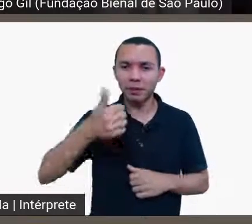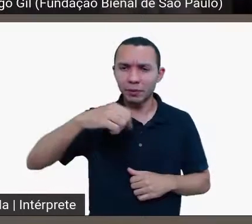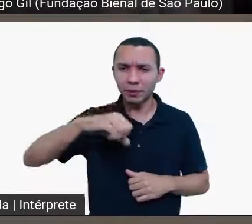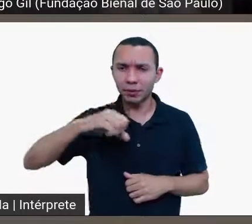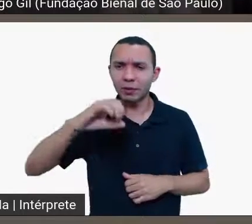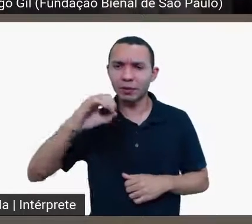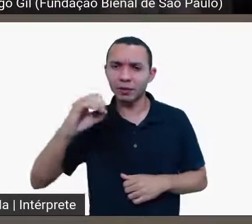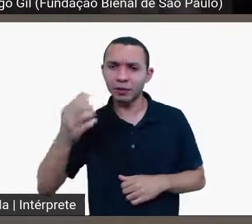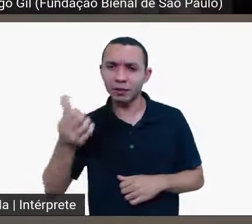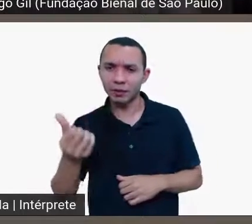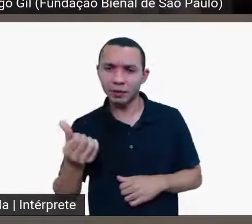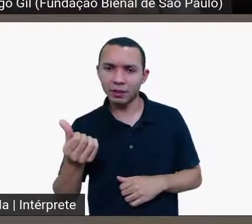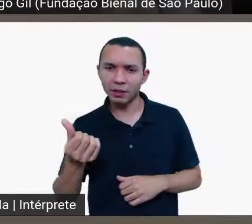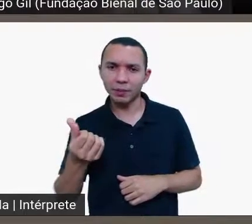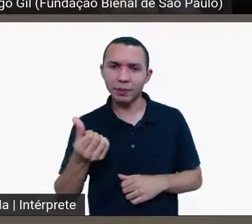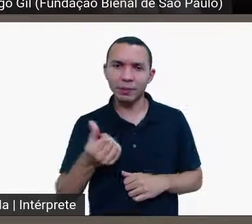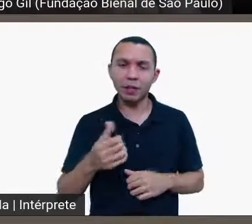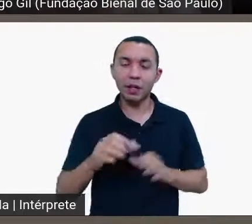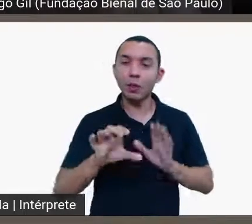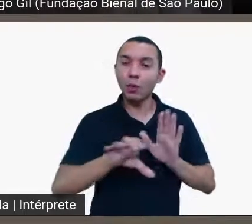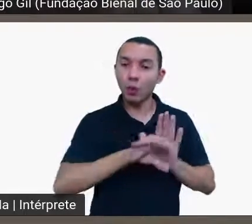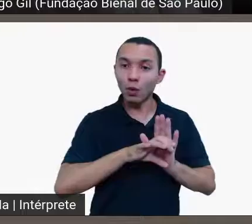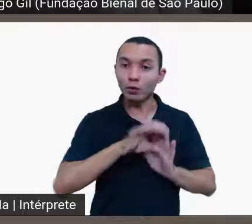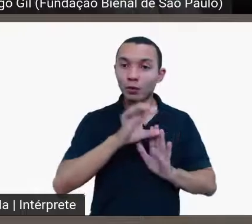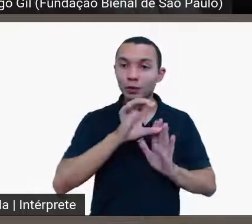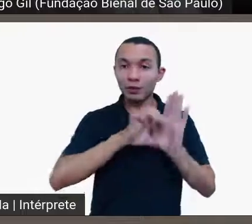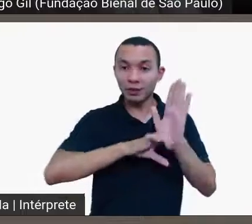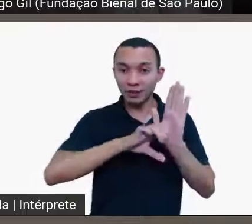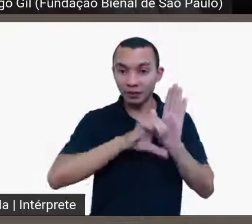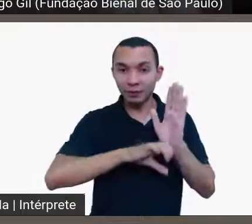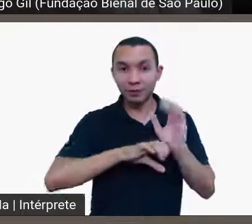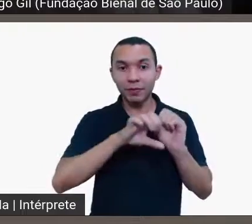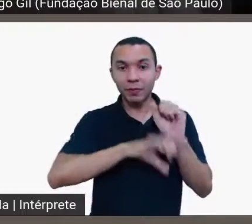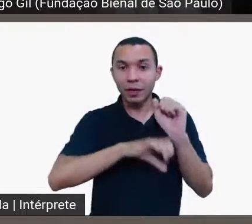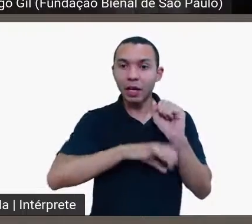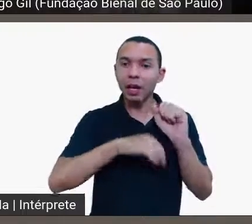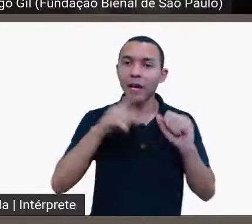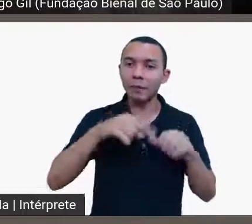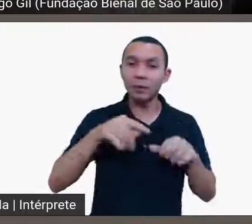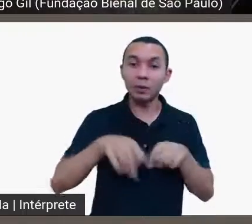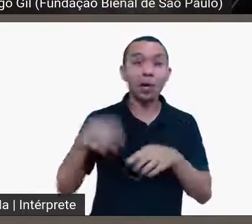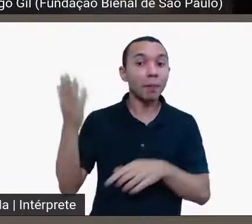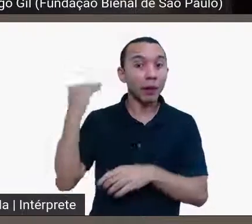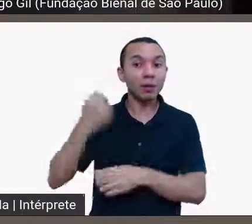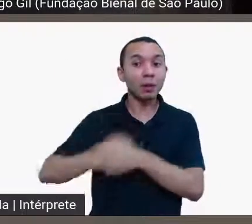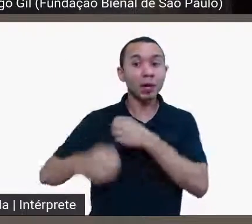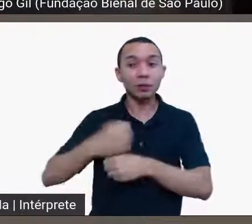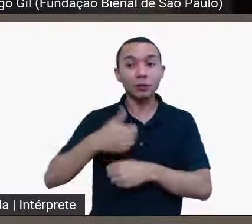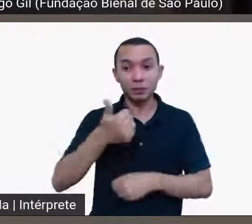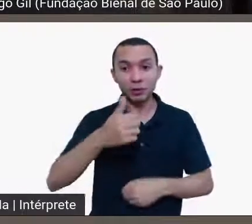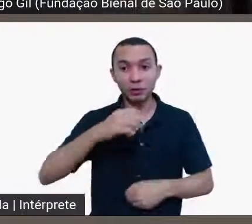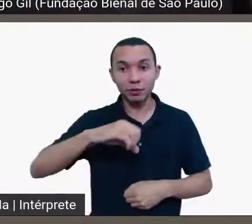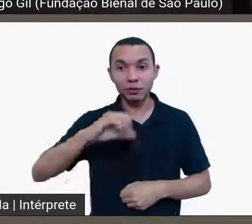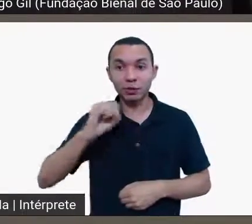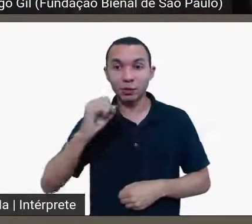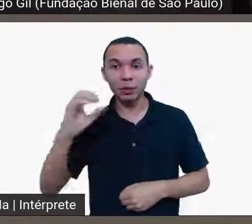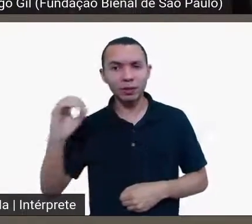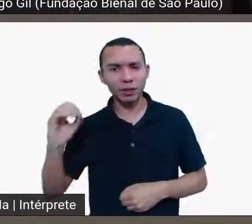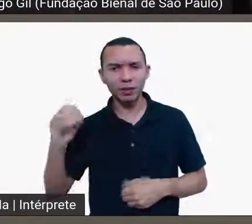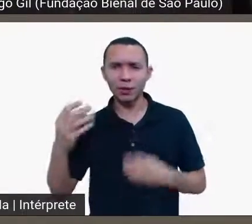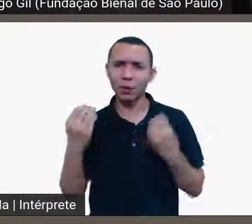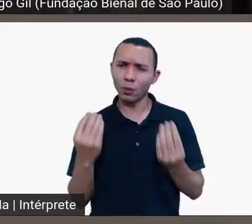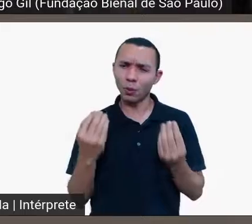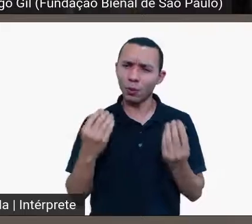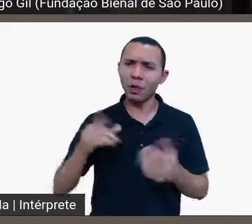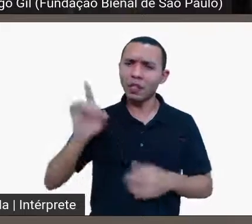ou não, através do Código Civil... não dá direito pleno às mulheres até os anos 80. É uma coisa louquíssima. Direito ao voto